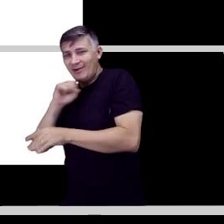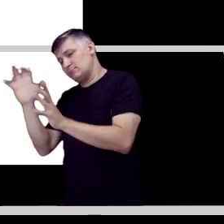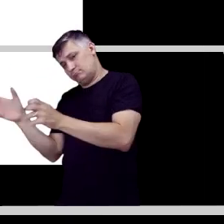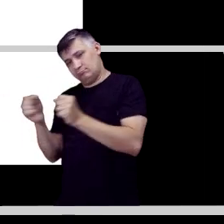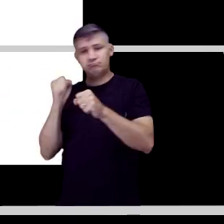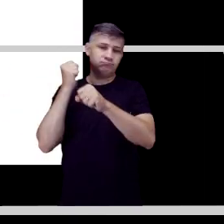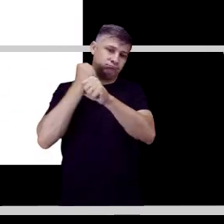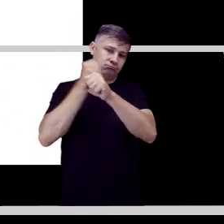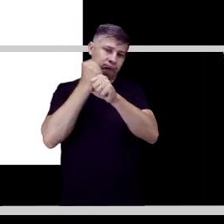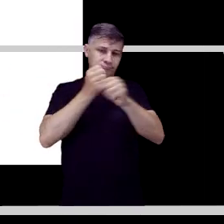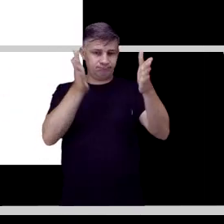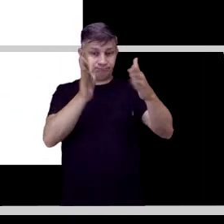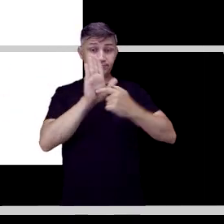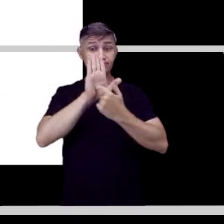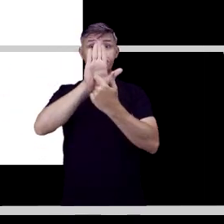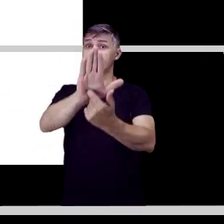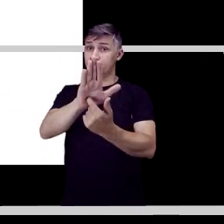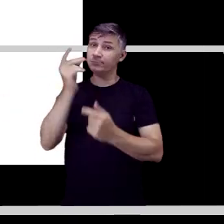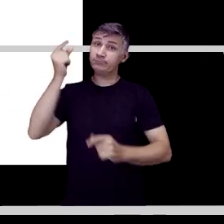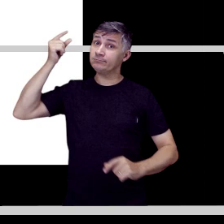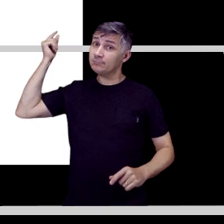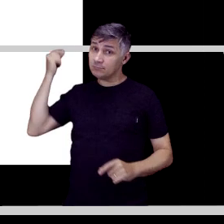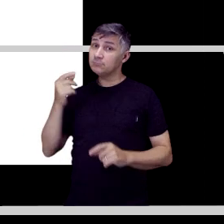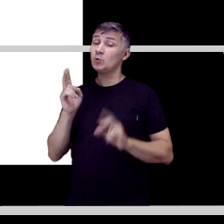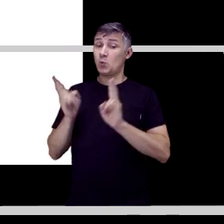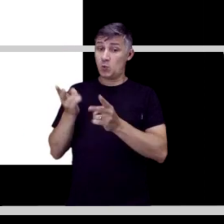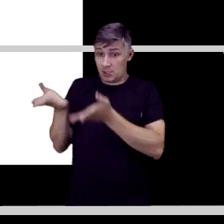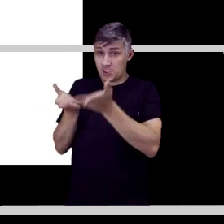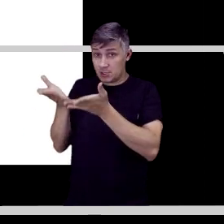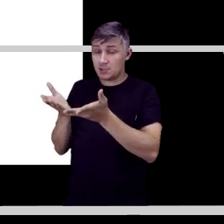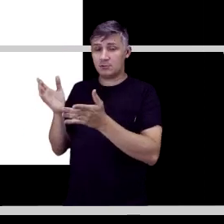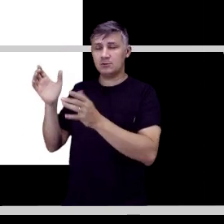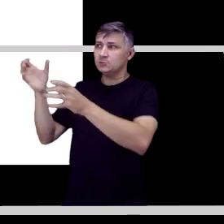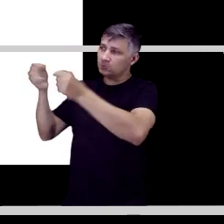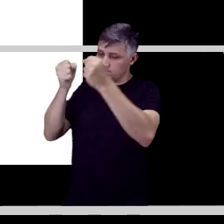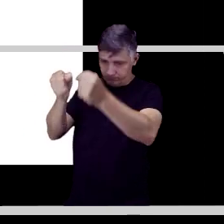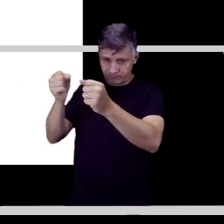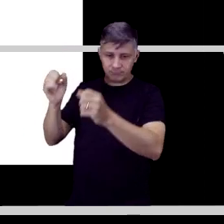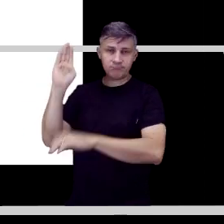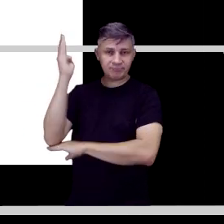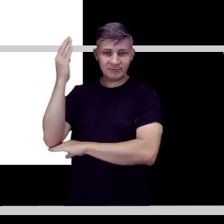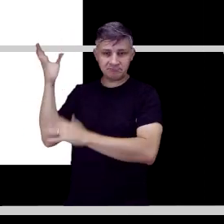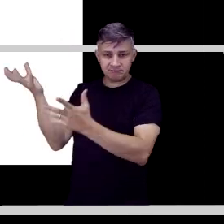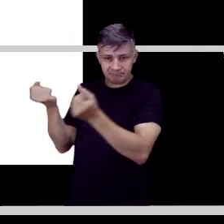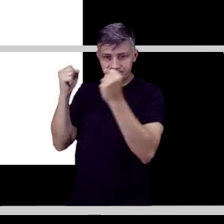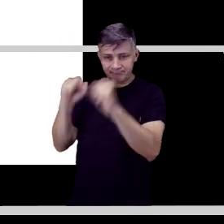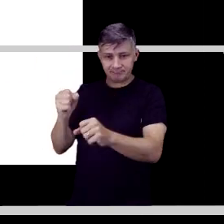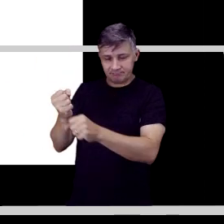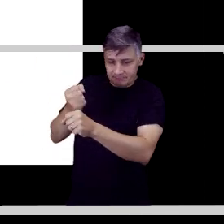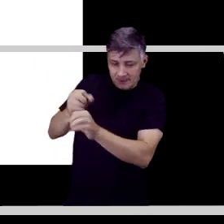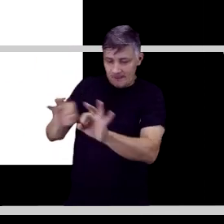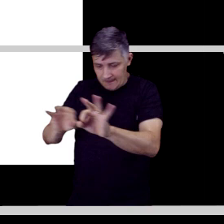no elemento aparente que permanece, que foi tratado após o desforme, que permanece, então,